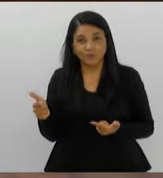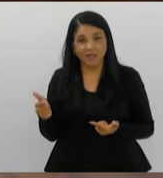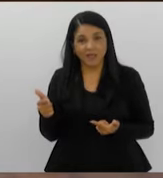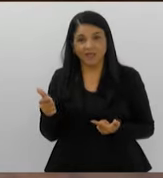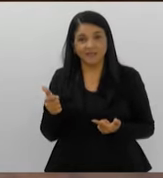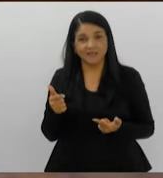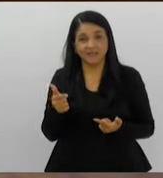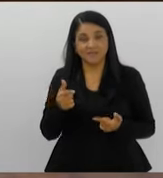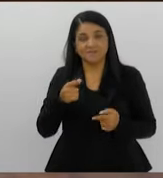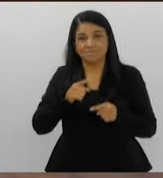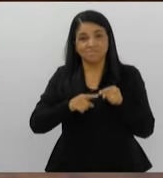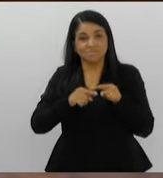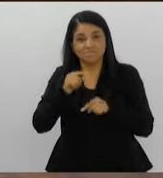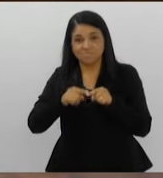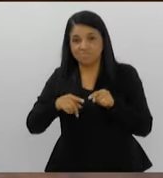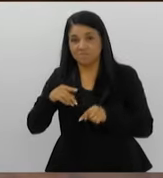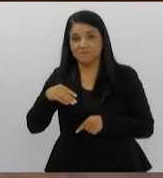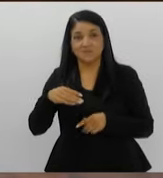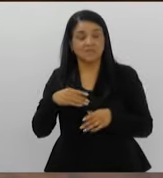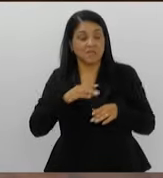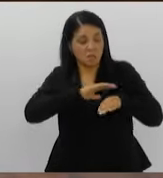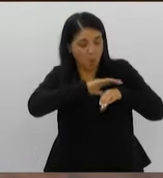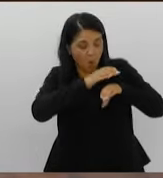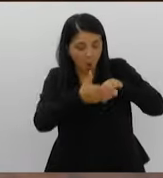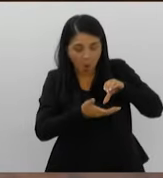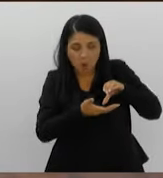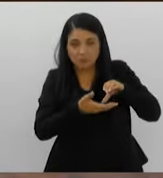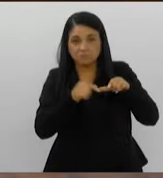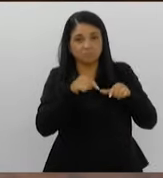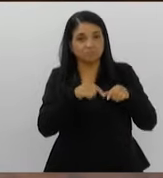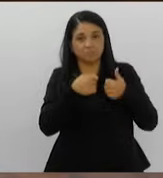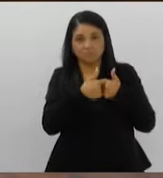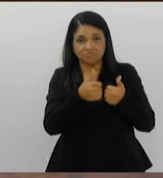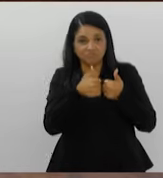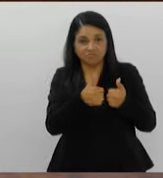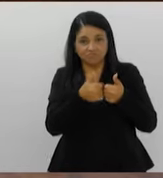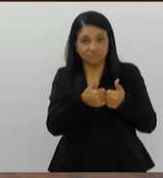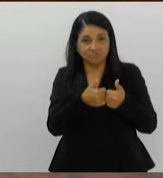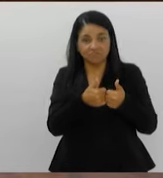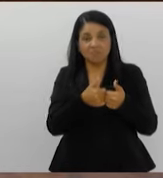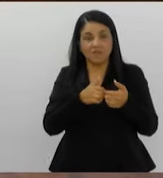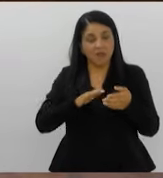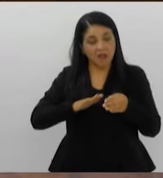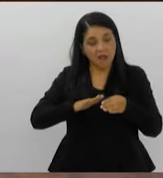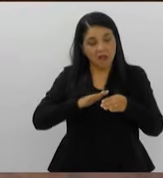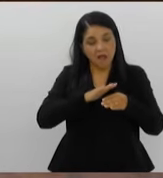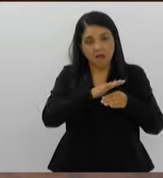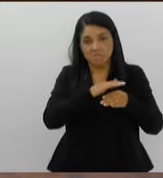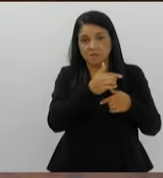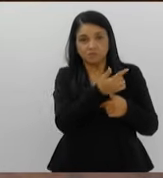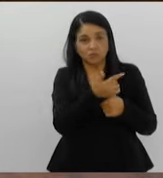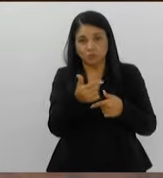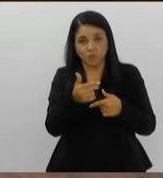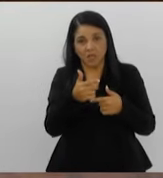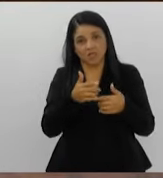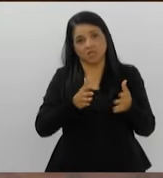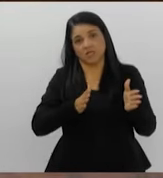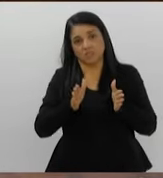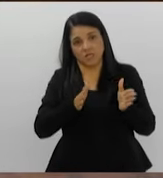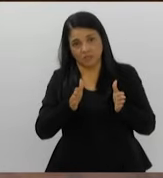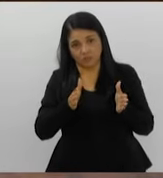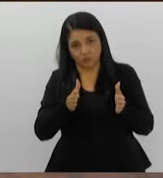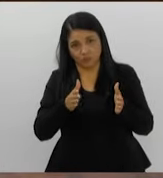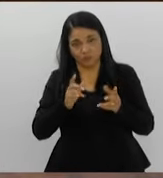medir o pneu do ônibus, não vê acessibilidade à rampa de acesso, o ônibus totalmente